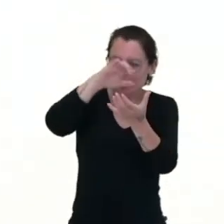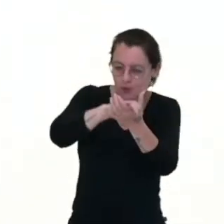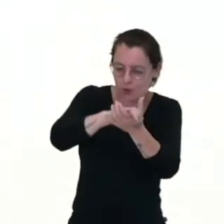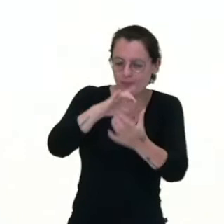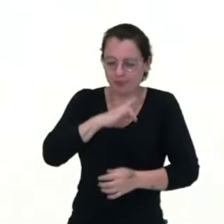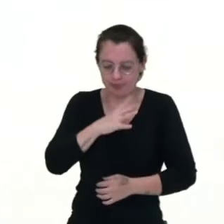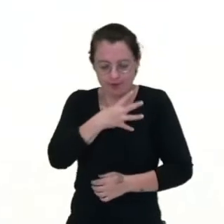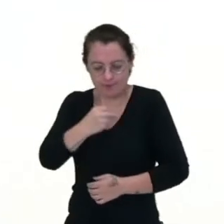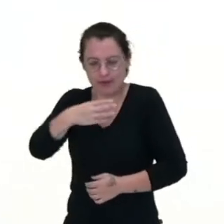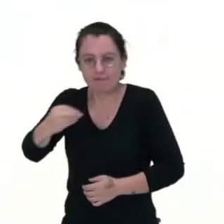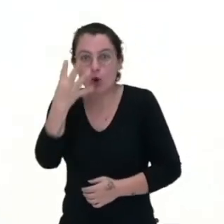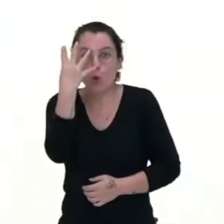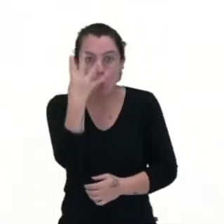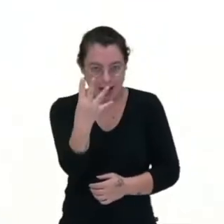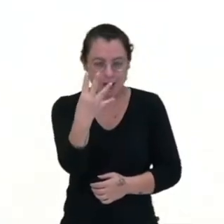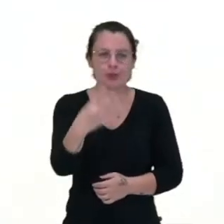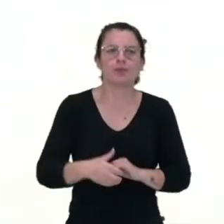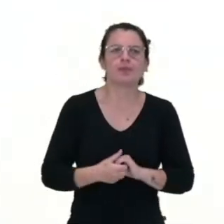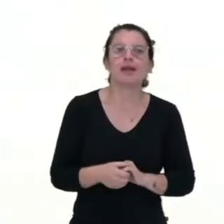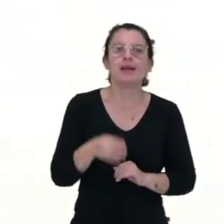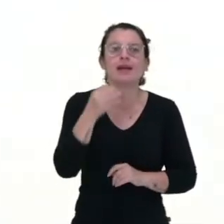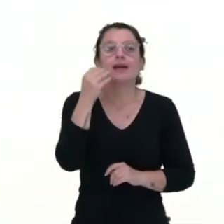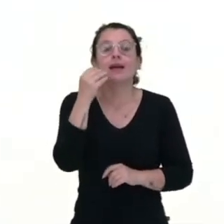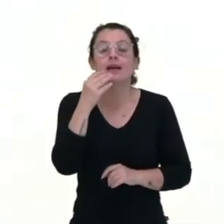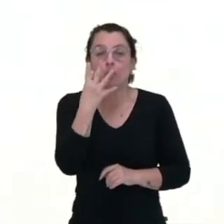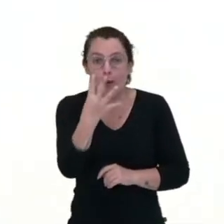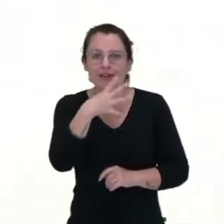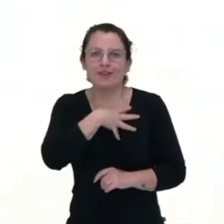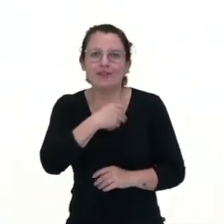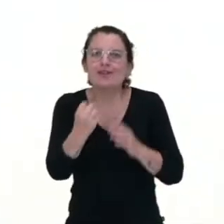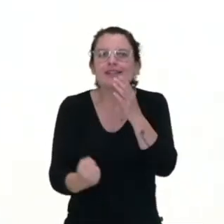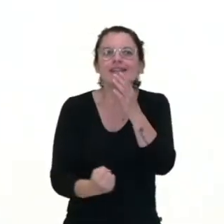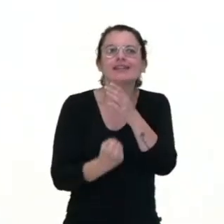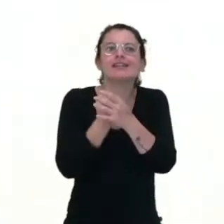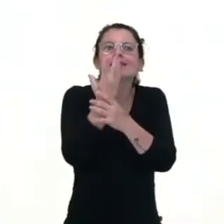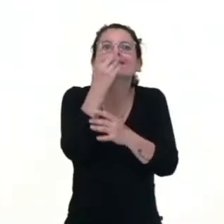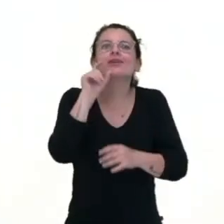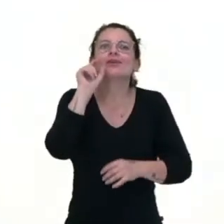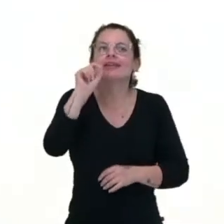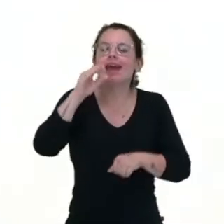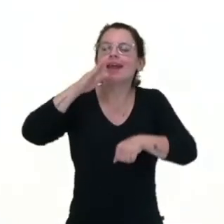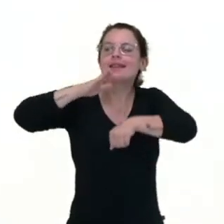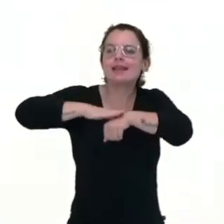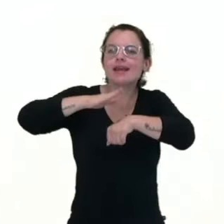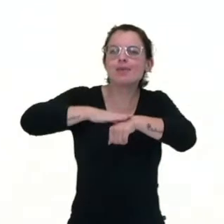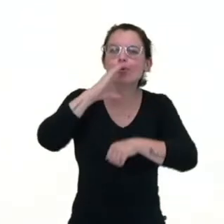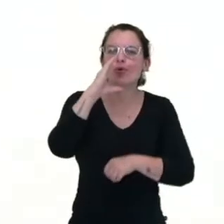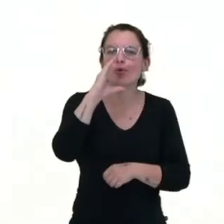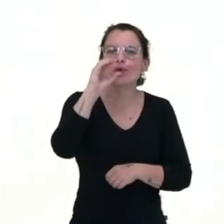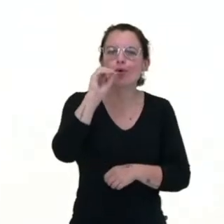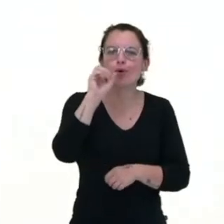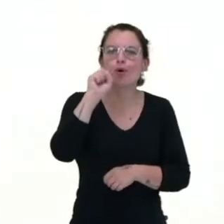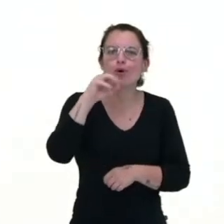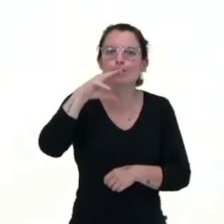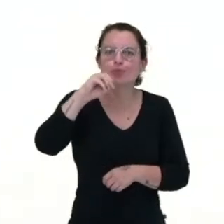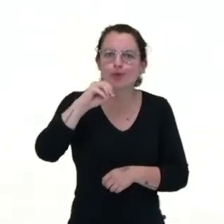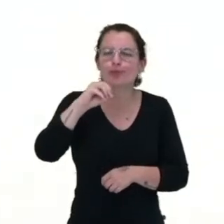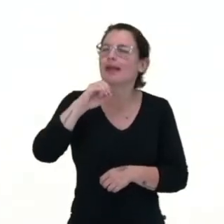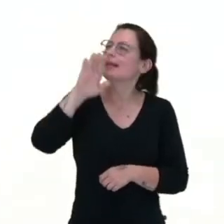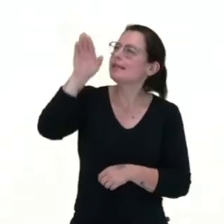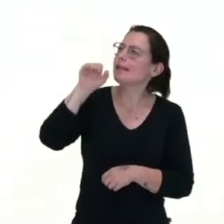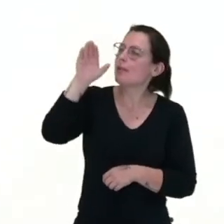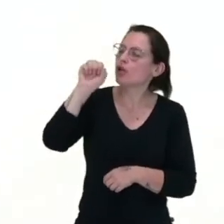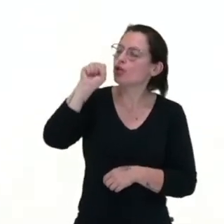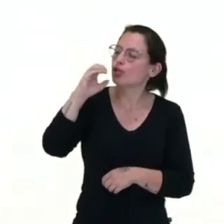universo, incluindo a criação do tempo cósmico, e eles chamavam esse tempo cósmico de sóis, né? Esses